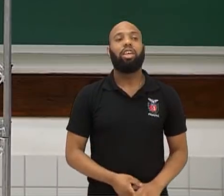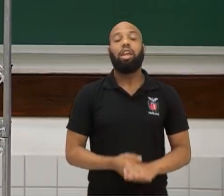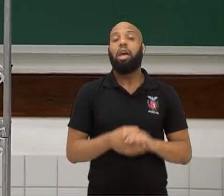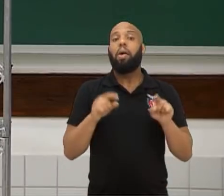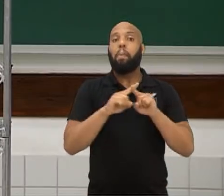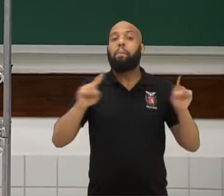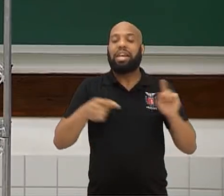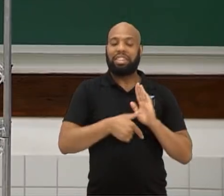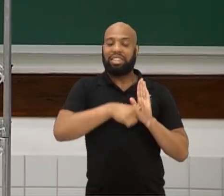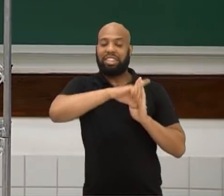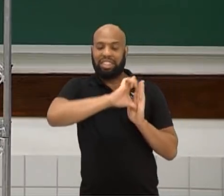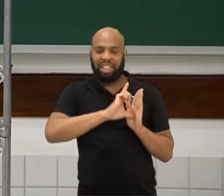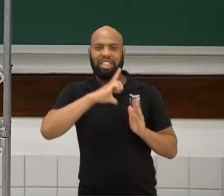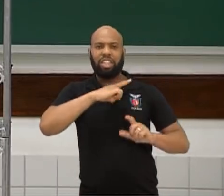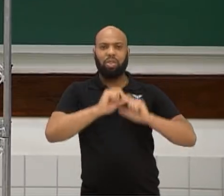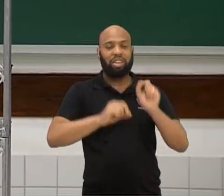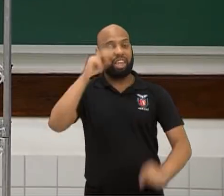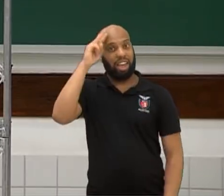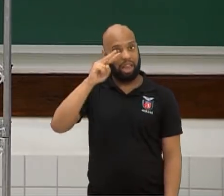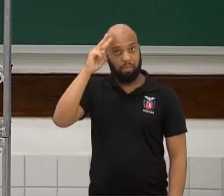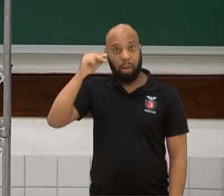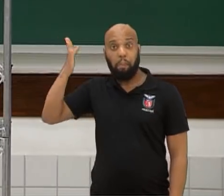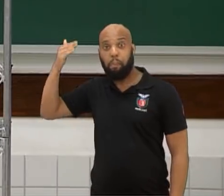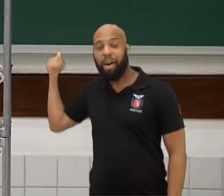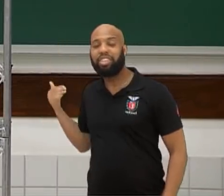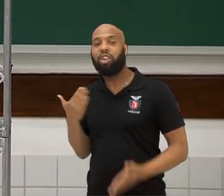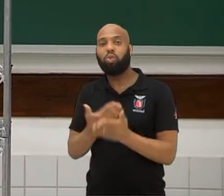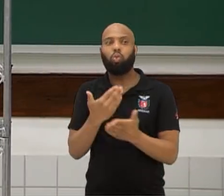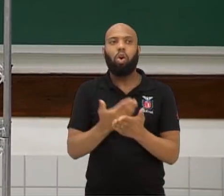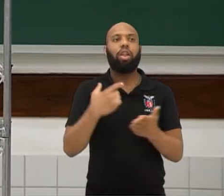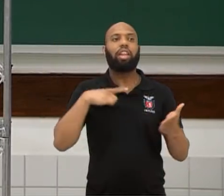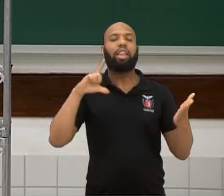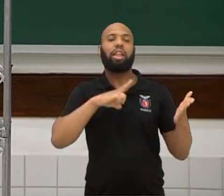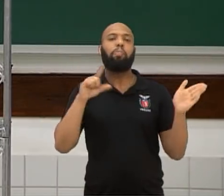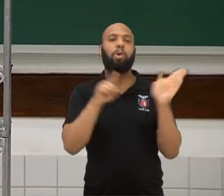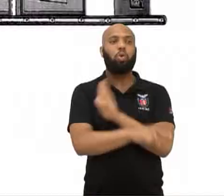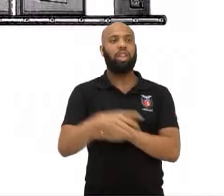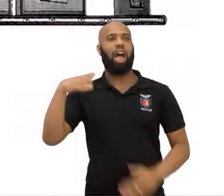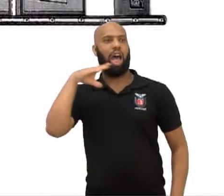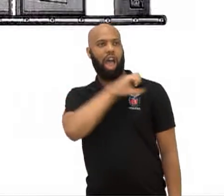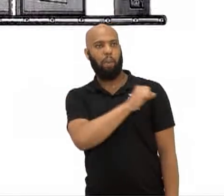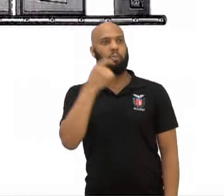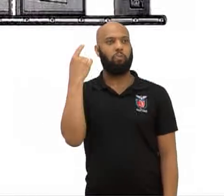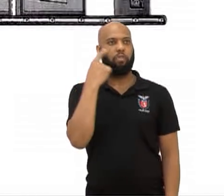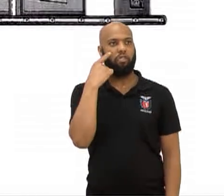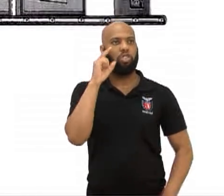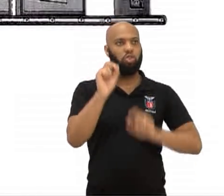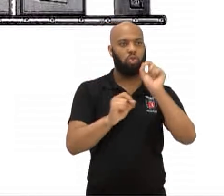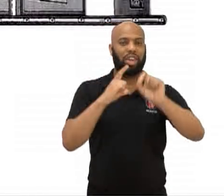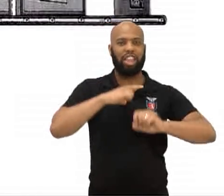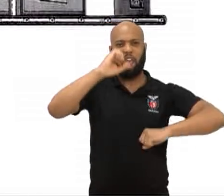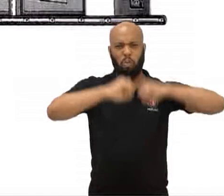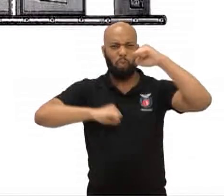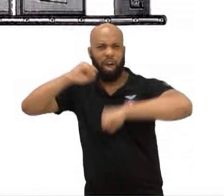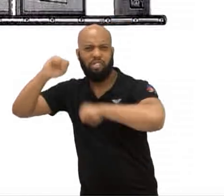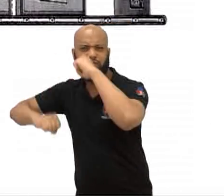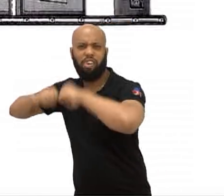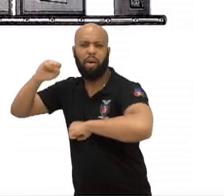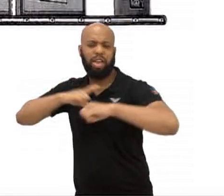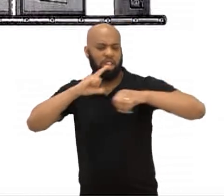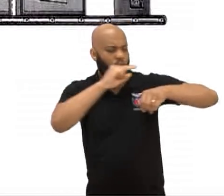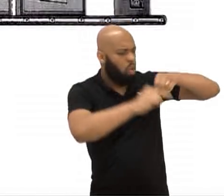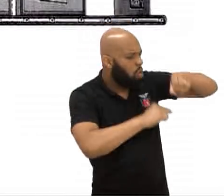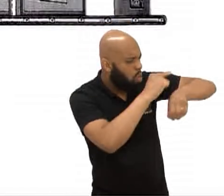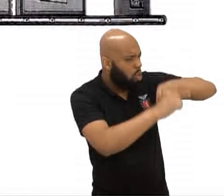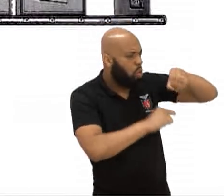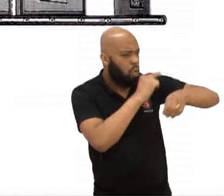Antes, vamos relembrar um pouquinho da aula passada com um quiz para vocês. Vejamos aqui. Uma fábrica de